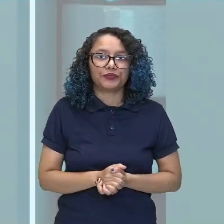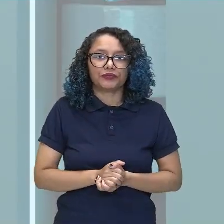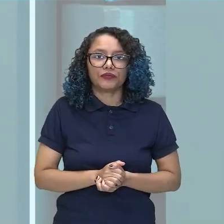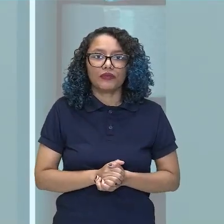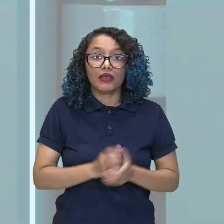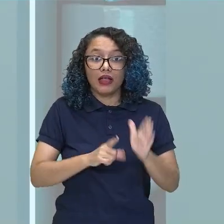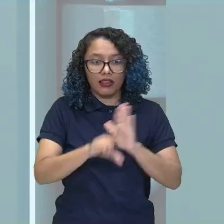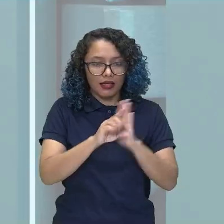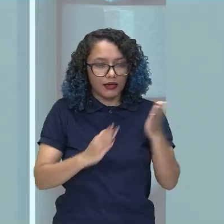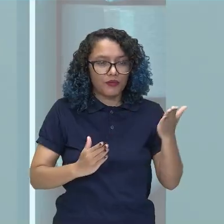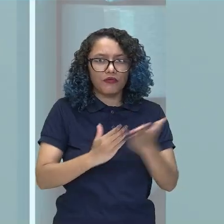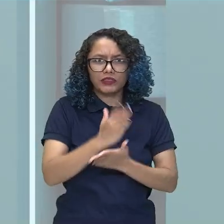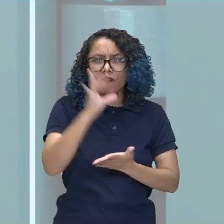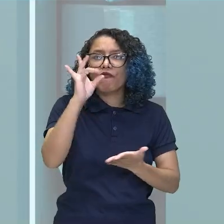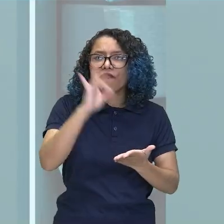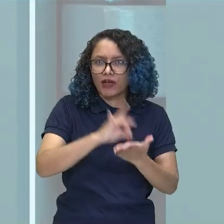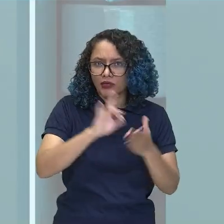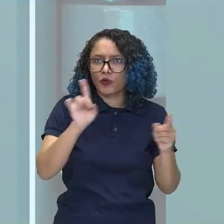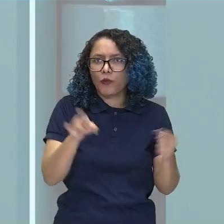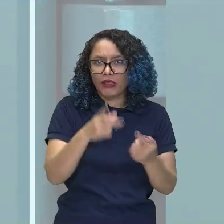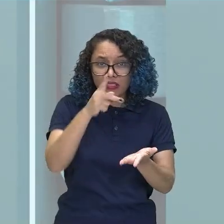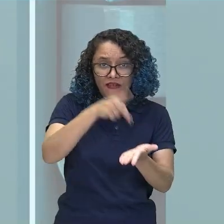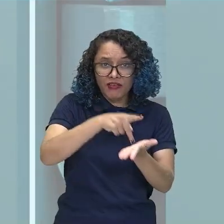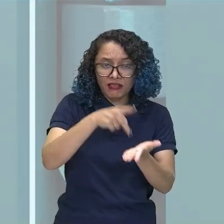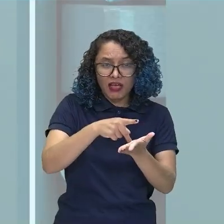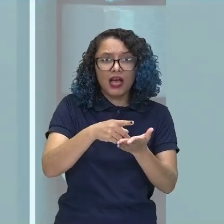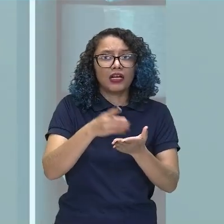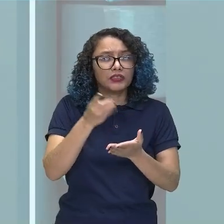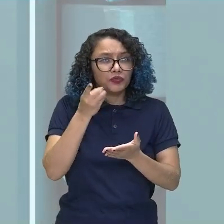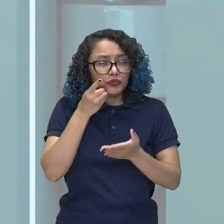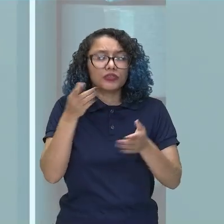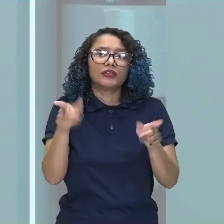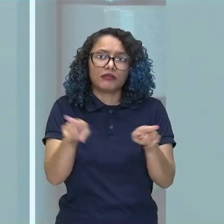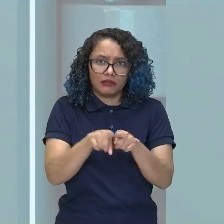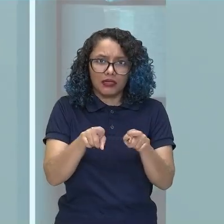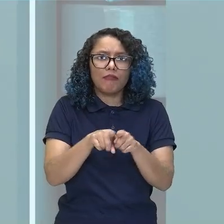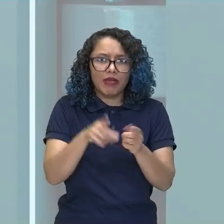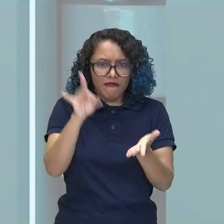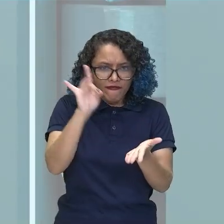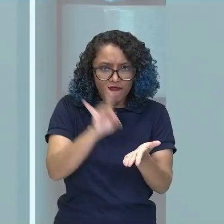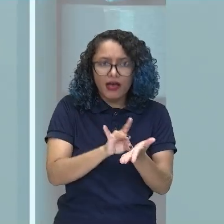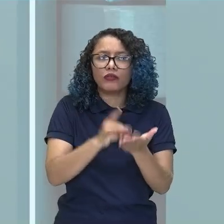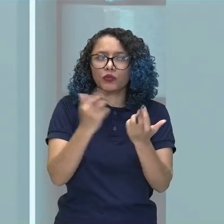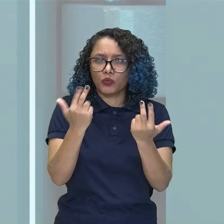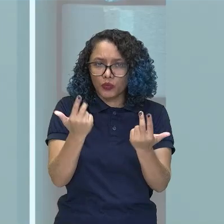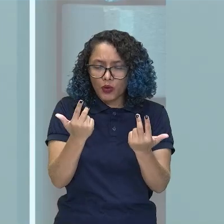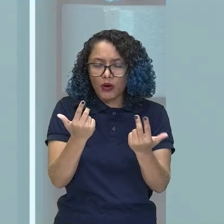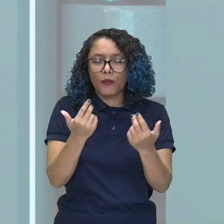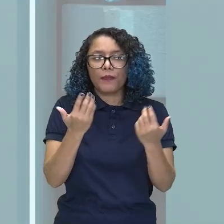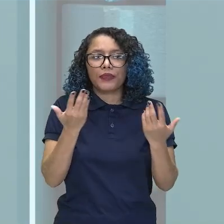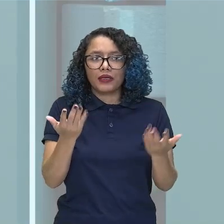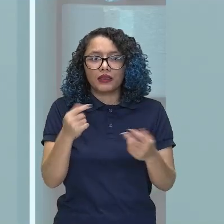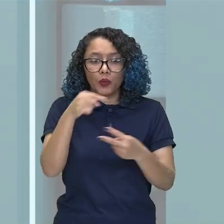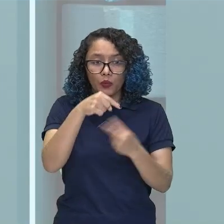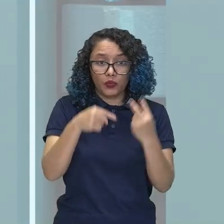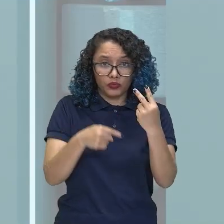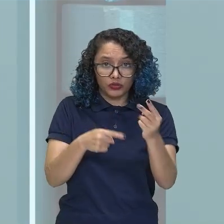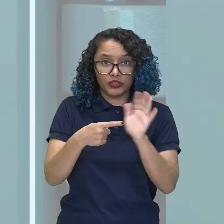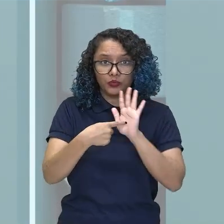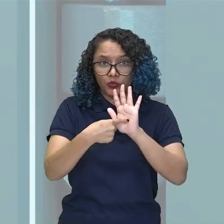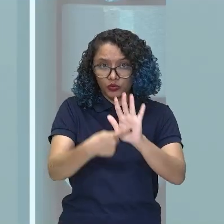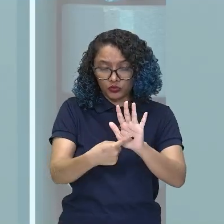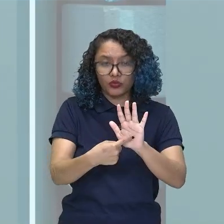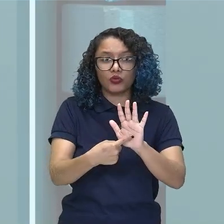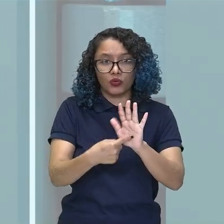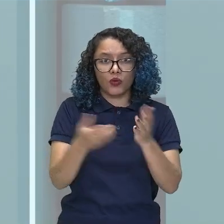lei é um fato, a data em que ela foi aprovada também é um fato. E perceba que os dois fatos que nós verificamos